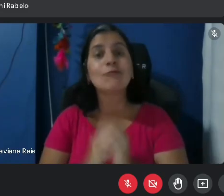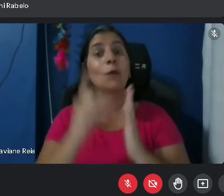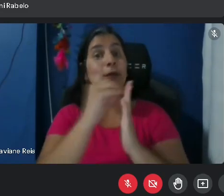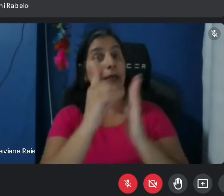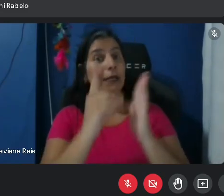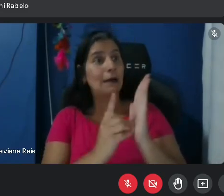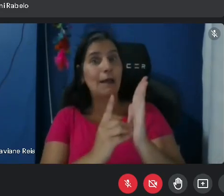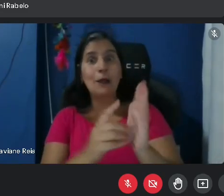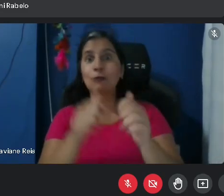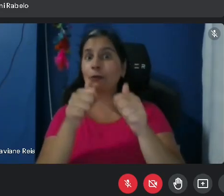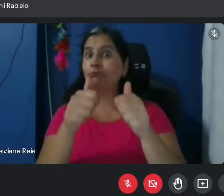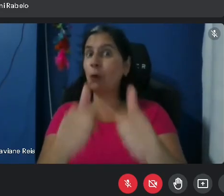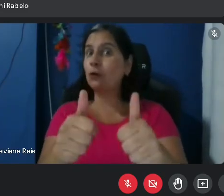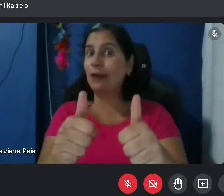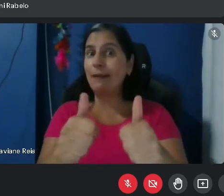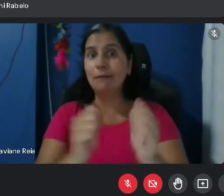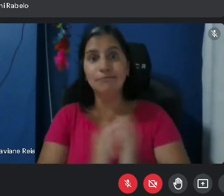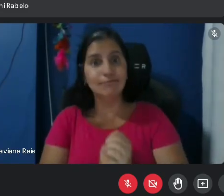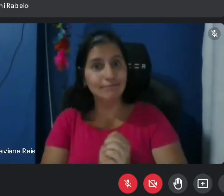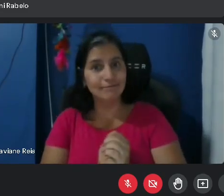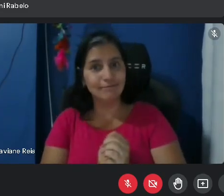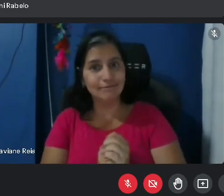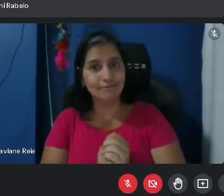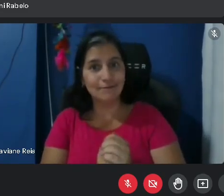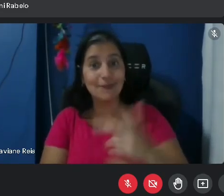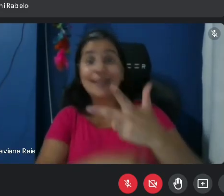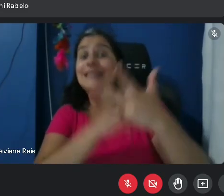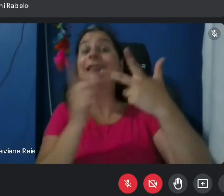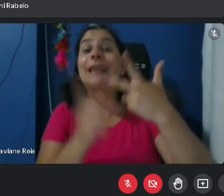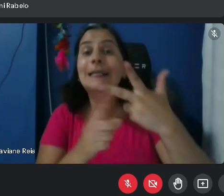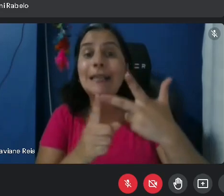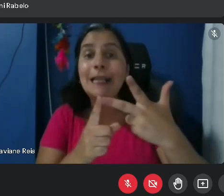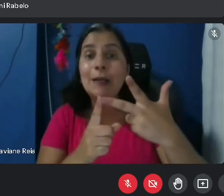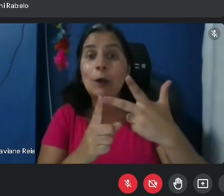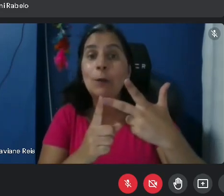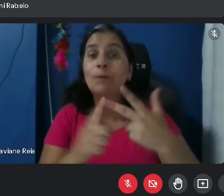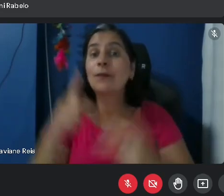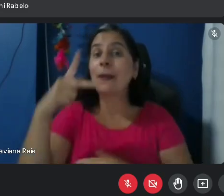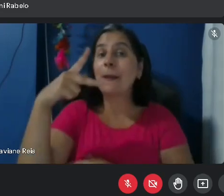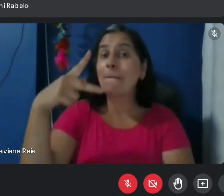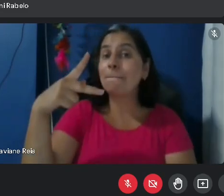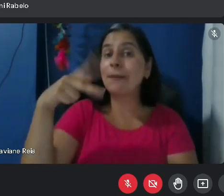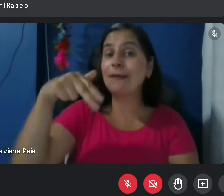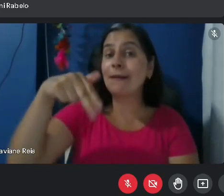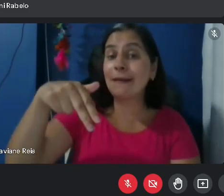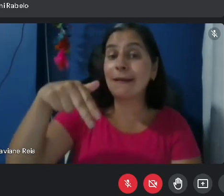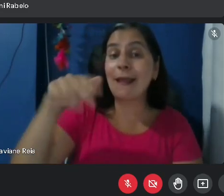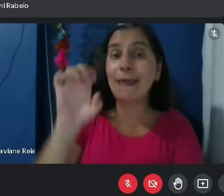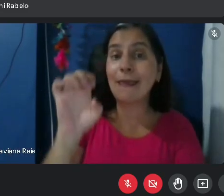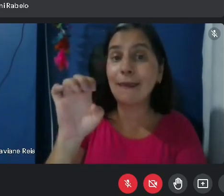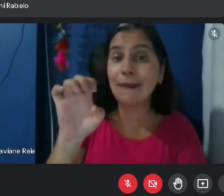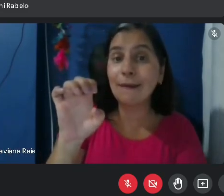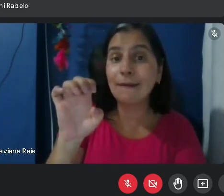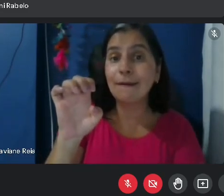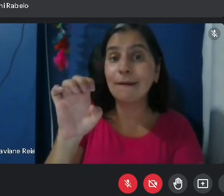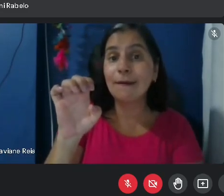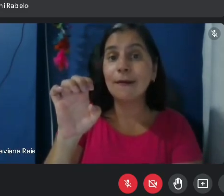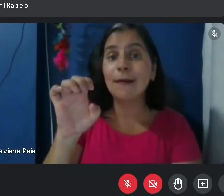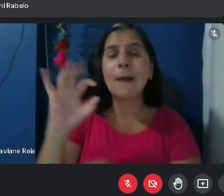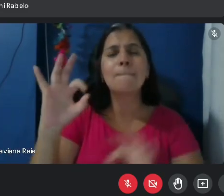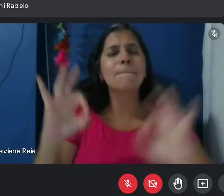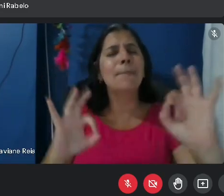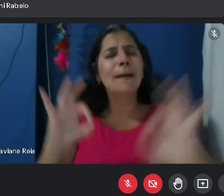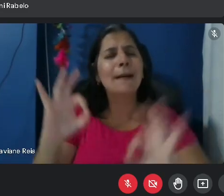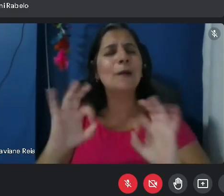e intérprete. E o decreto, ótimo, tá ok. O terceiro ponto é